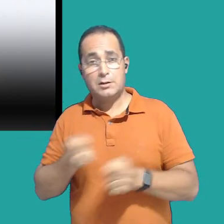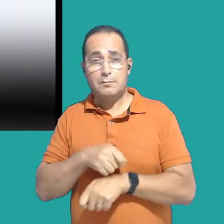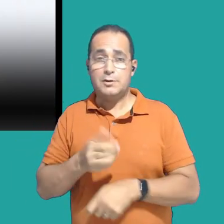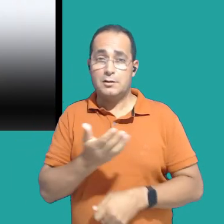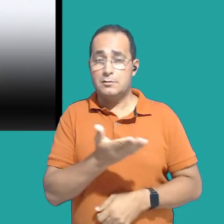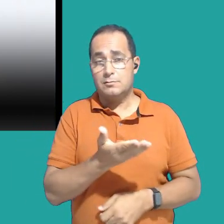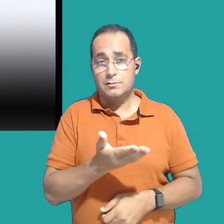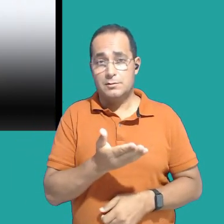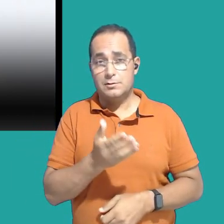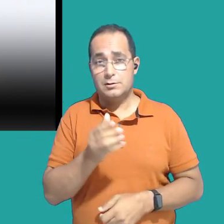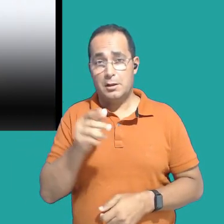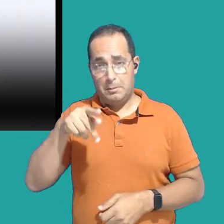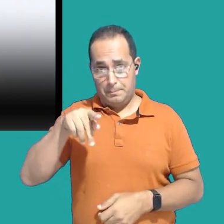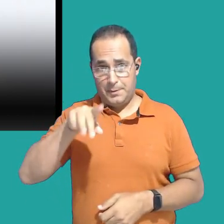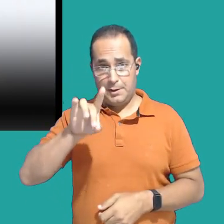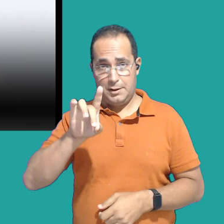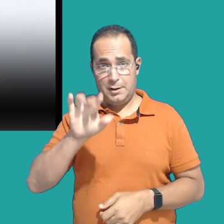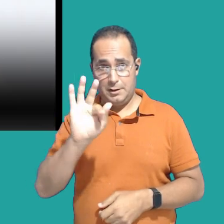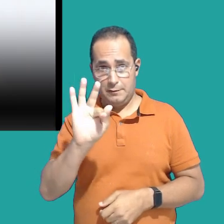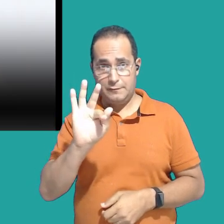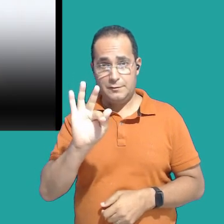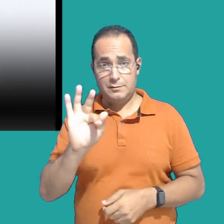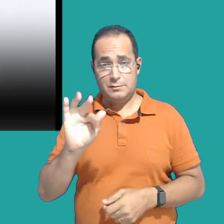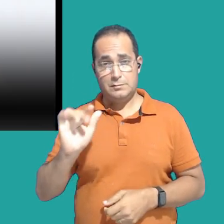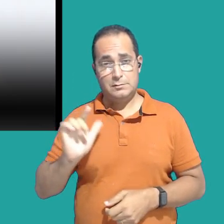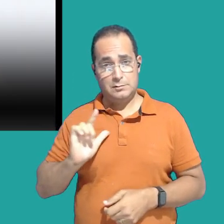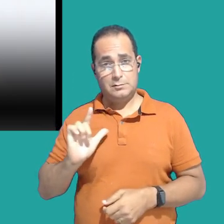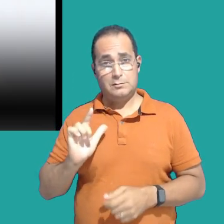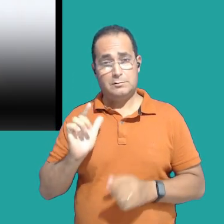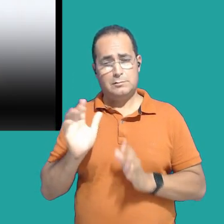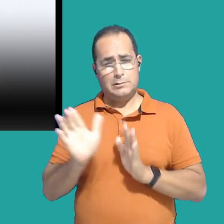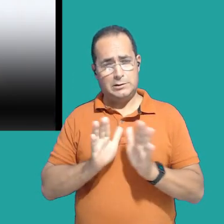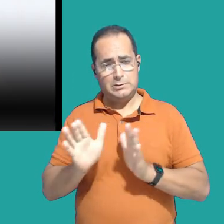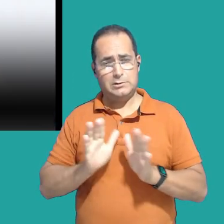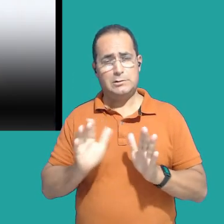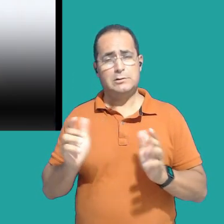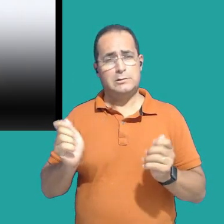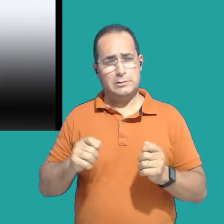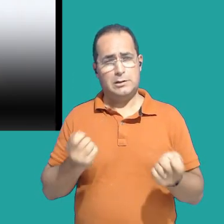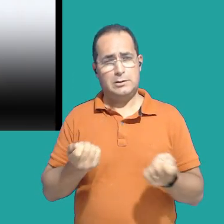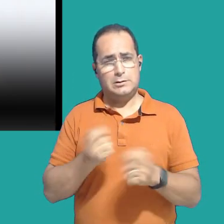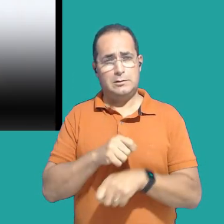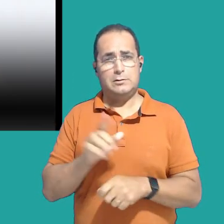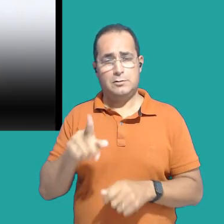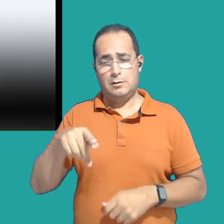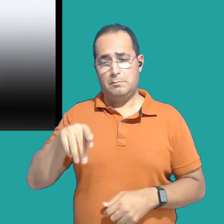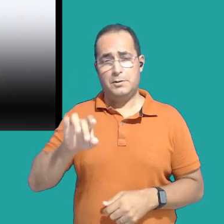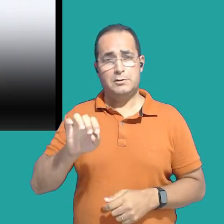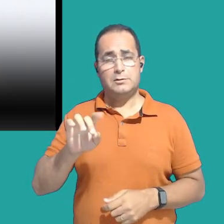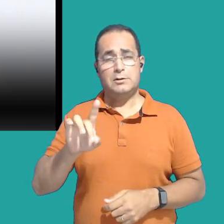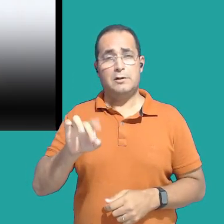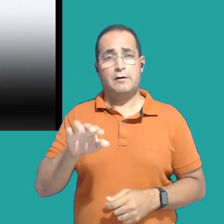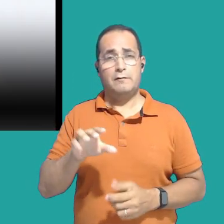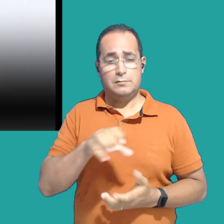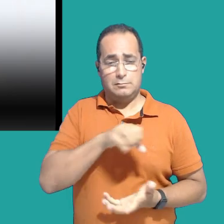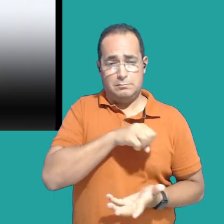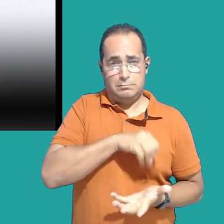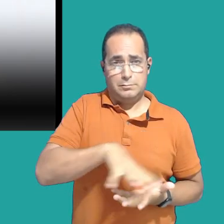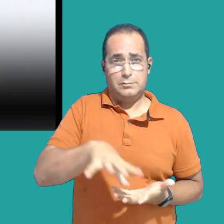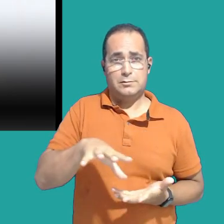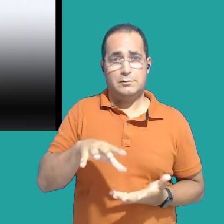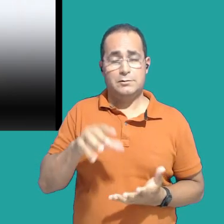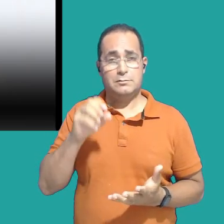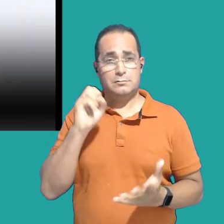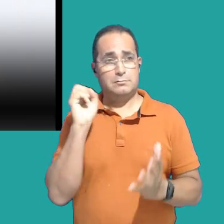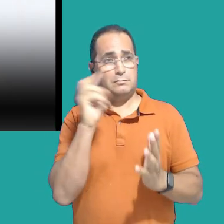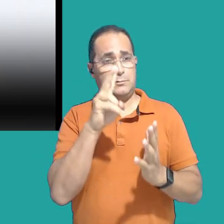num material adaptado. Se é PDF, um PDF acessível, adaptado, não um texto